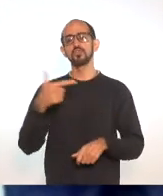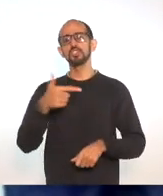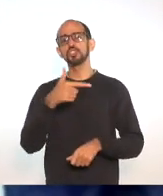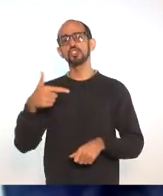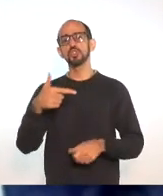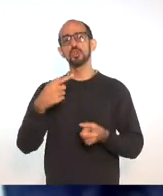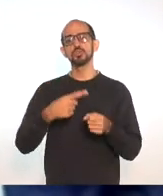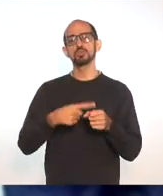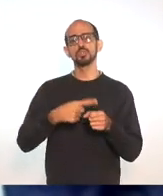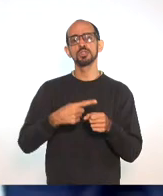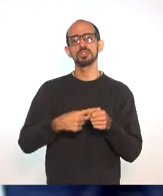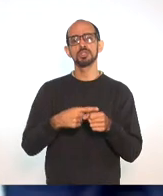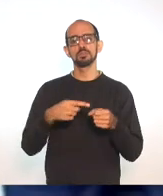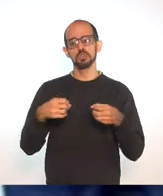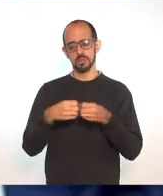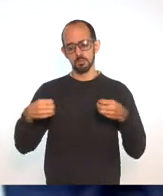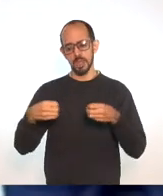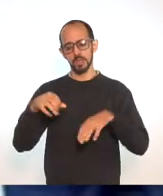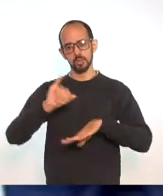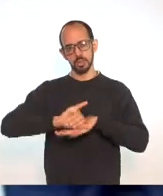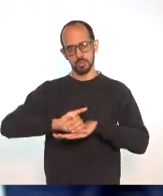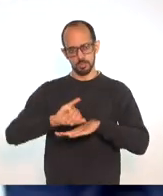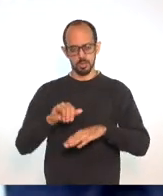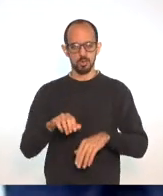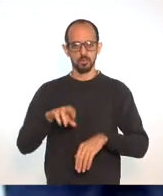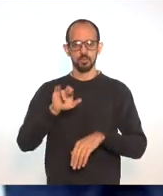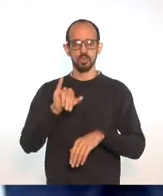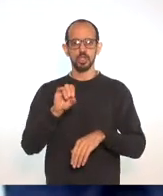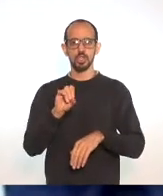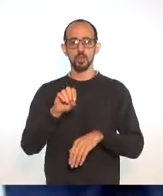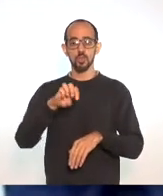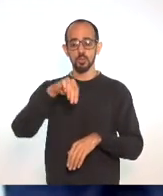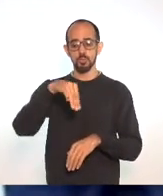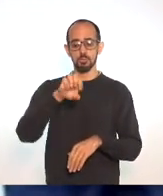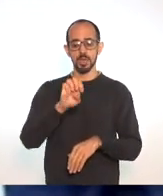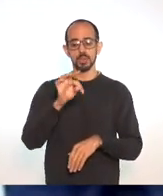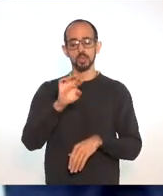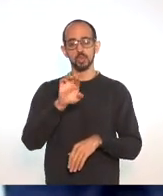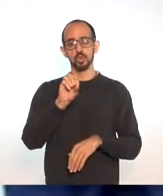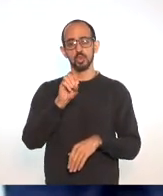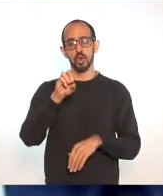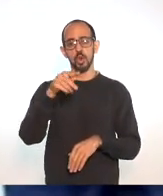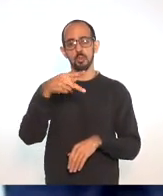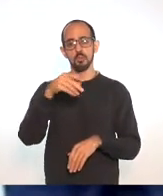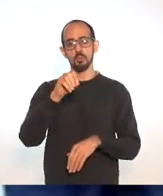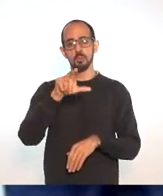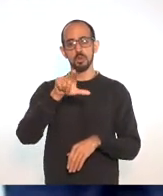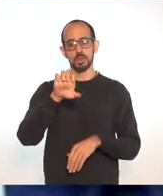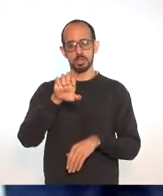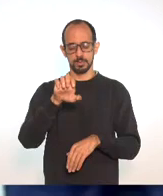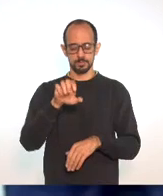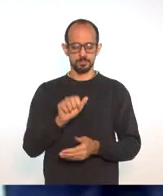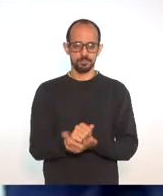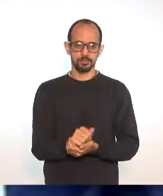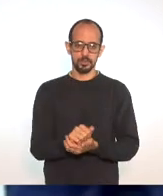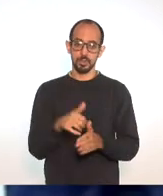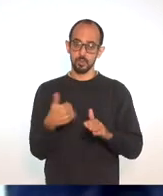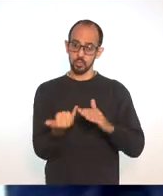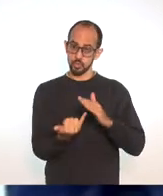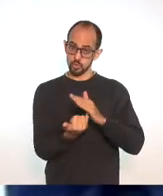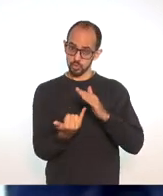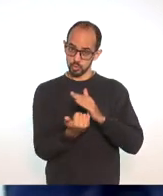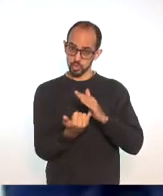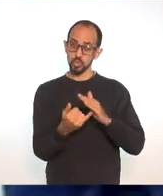que é componha no nosso lixo do Rio Petrópolis né que compõem a nação renascimento acreditavam do qual o Instituto é o arroz